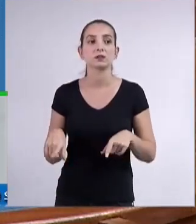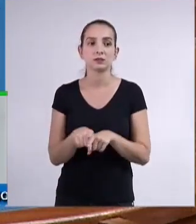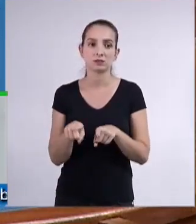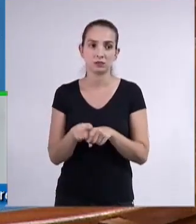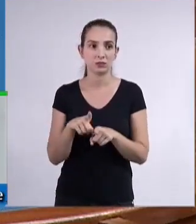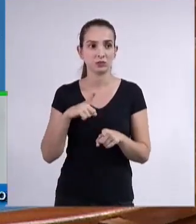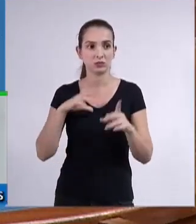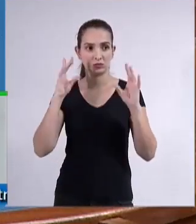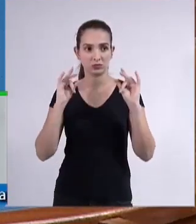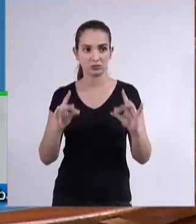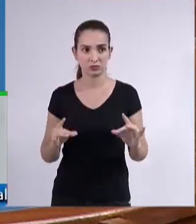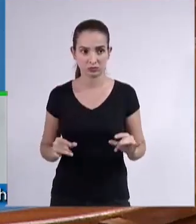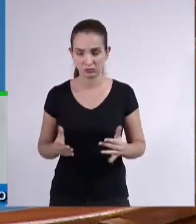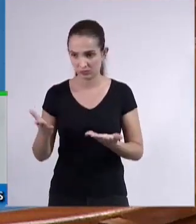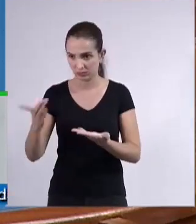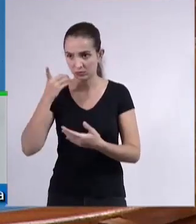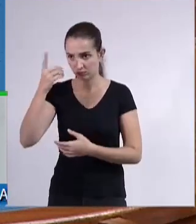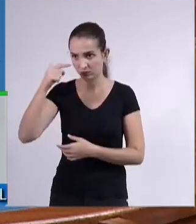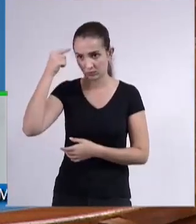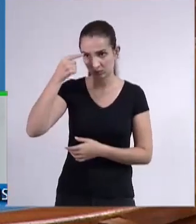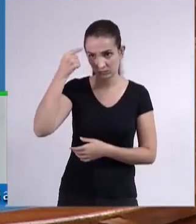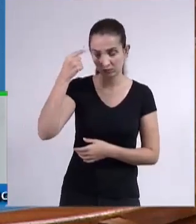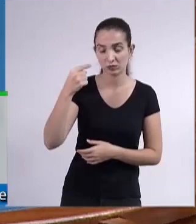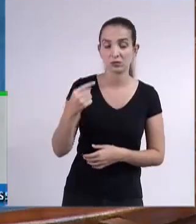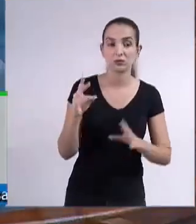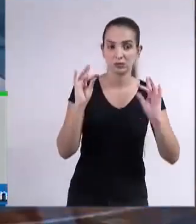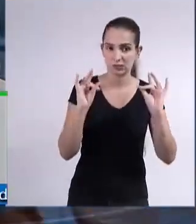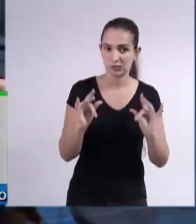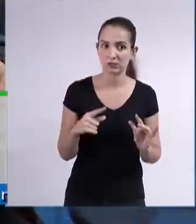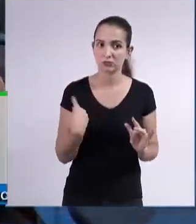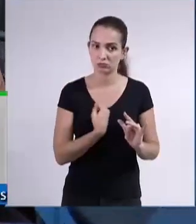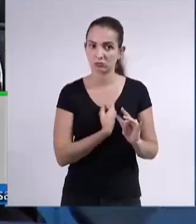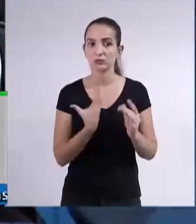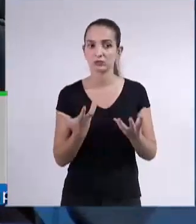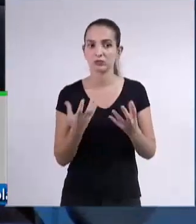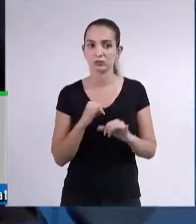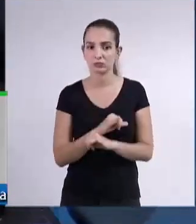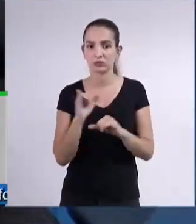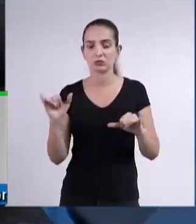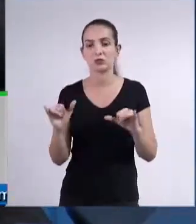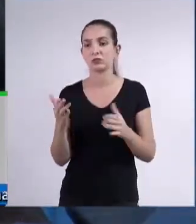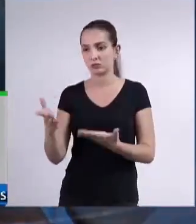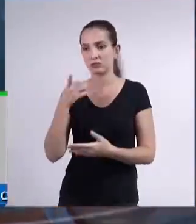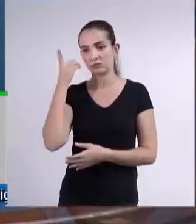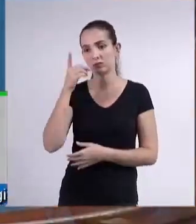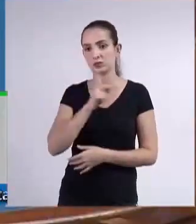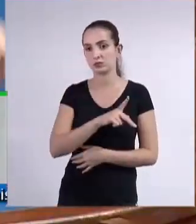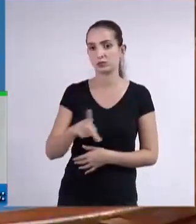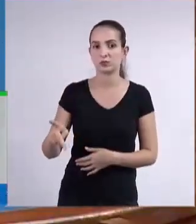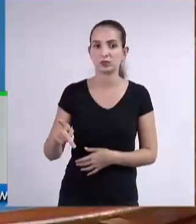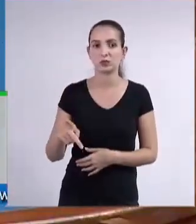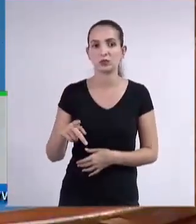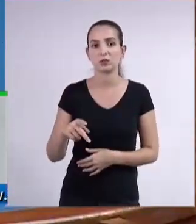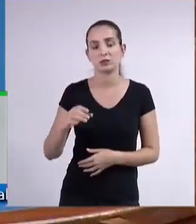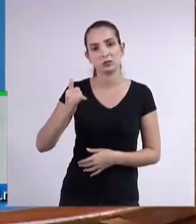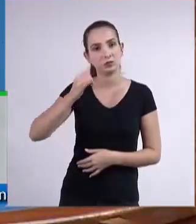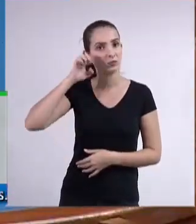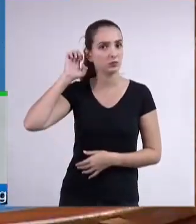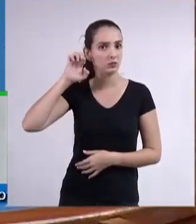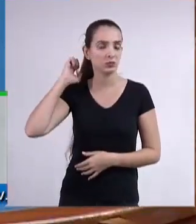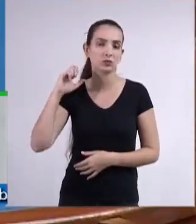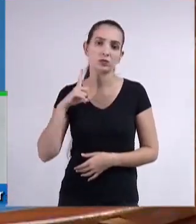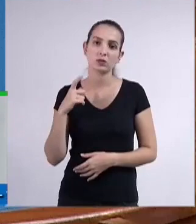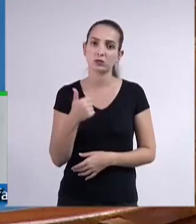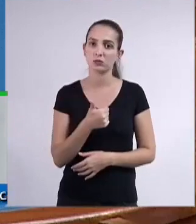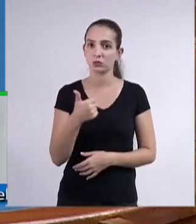detalhe importante para ser avaliado, meu caro presidente Eduardo Rocha. Ao longo dos 12